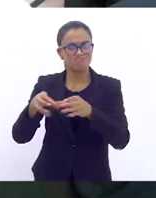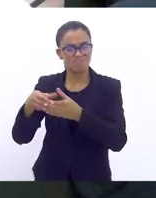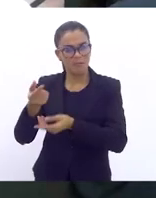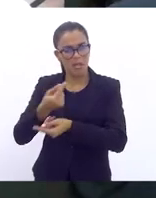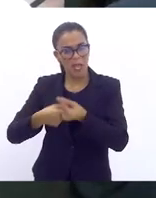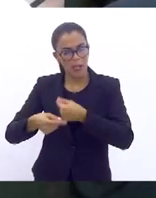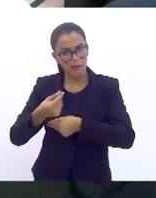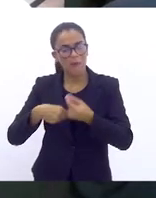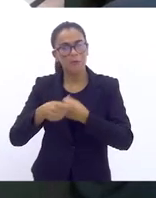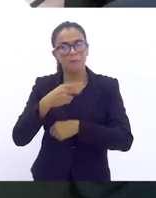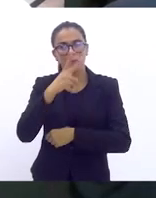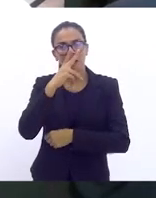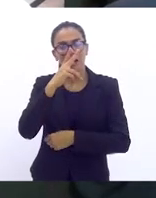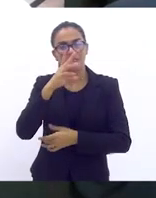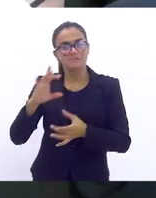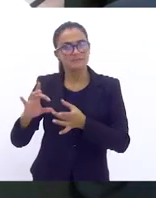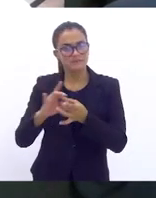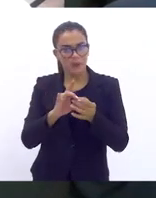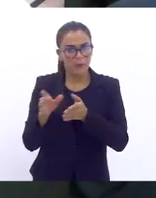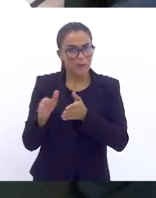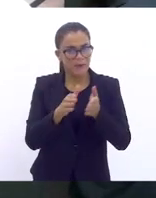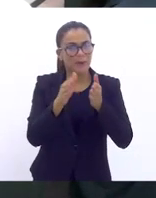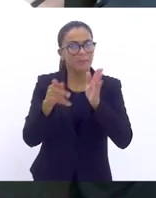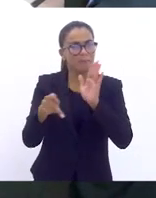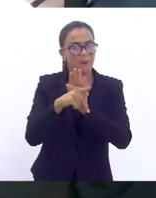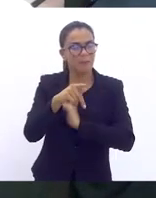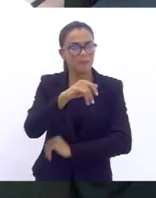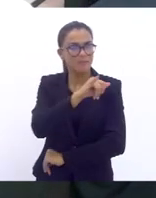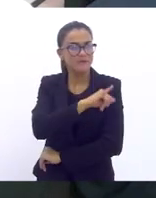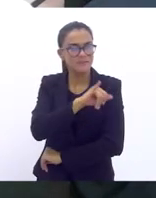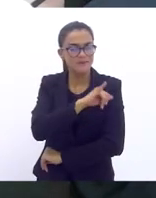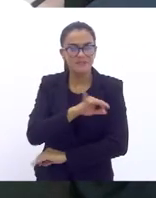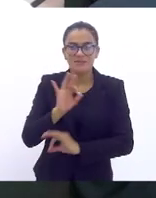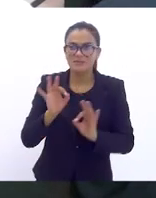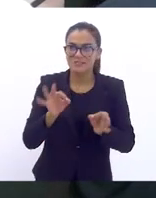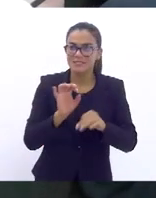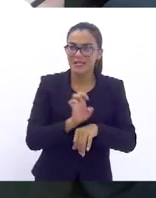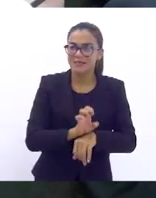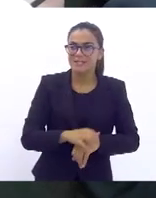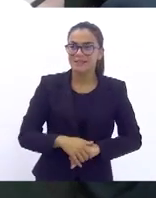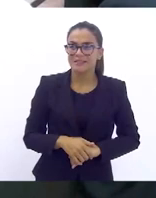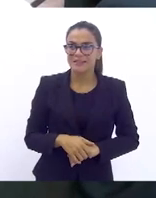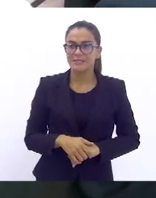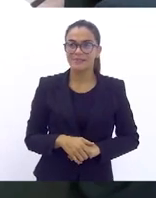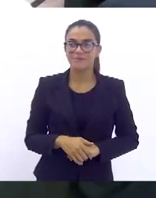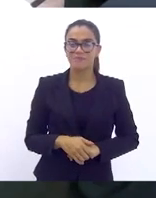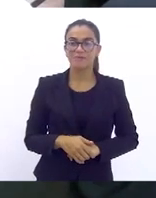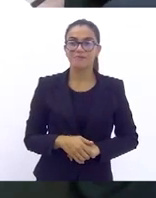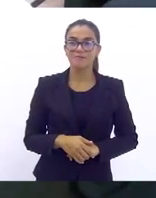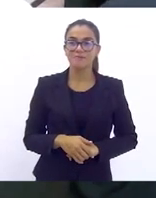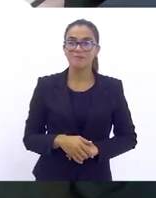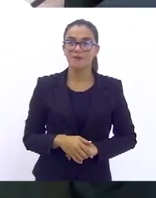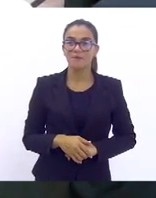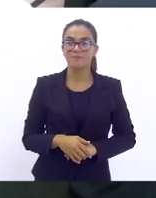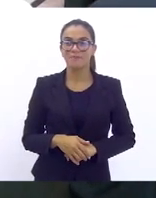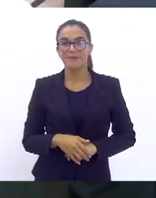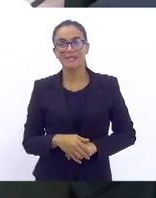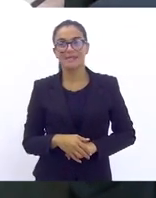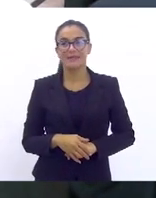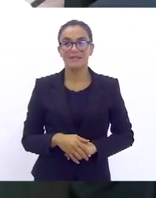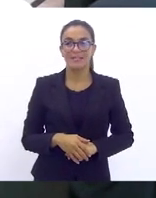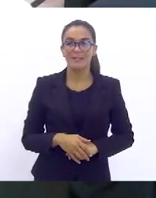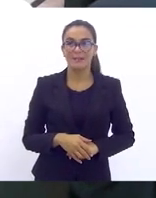é um consenso que essa é o caminho do estado sim aí a gente tá um pouco